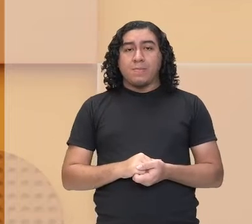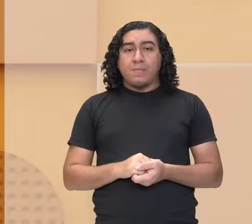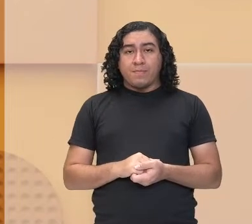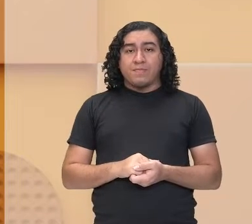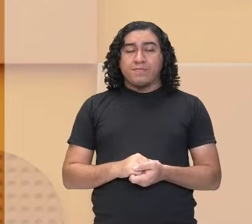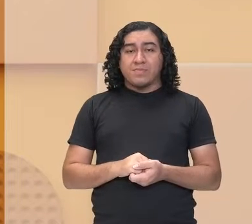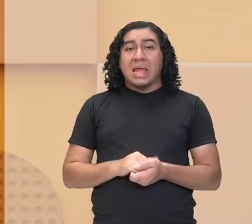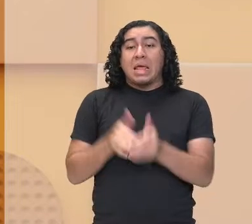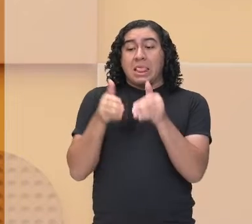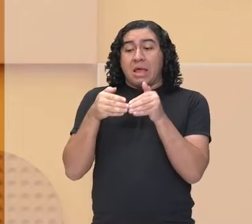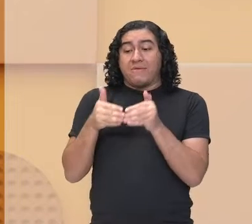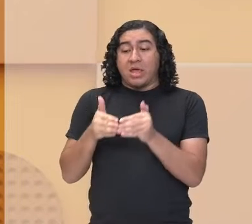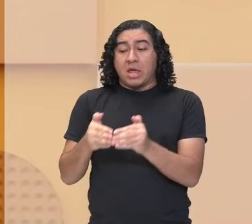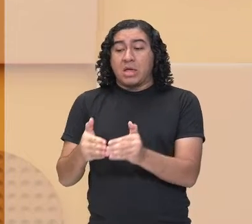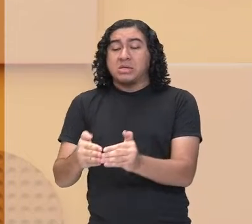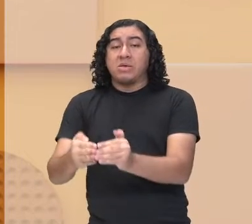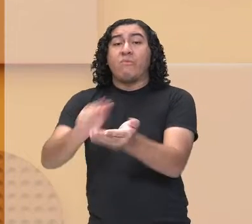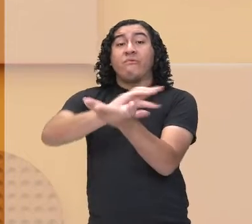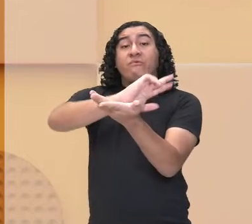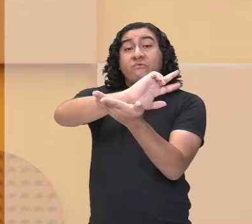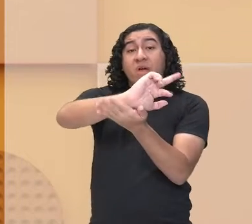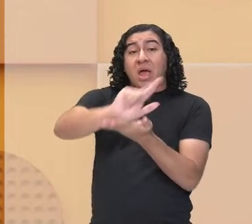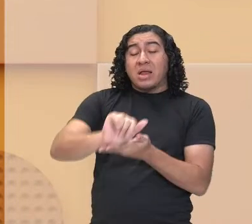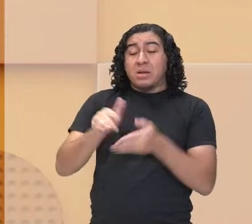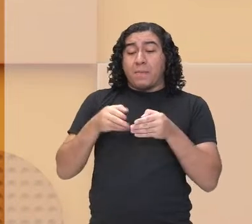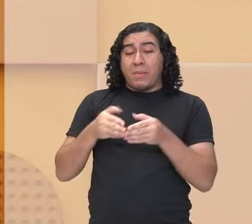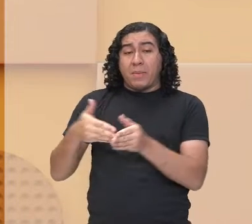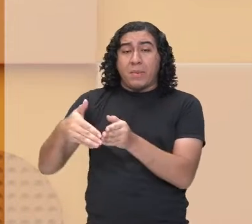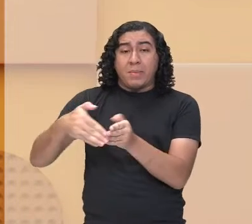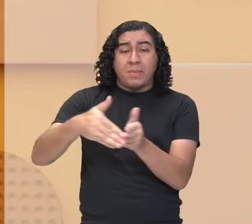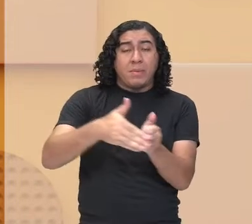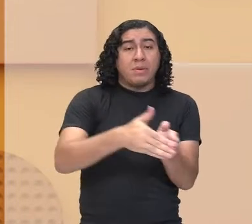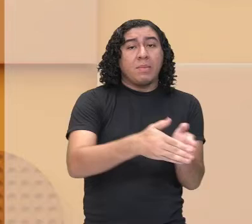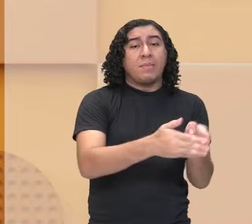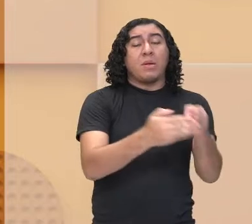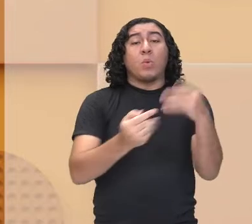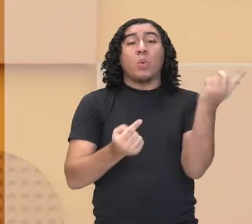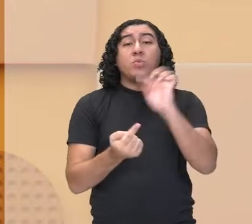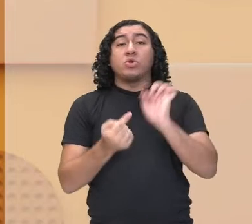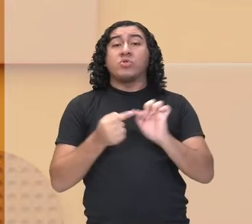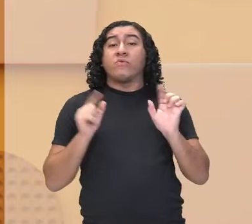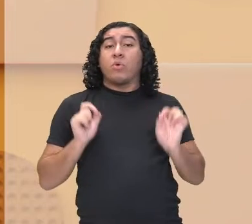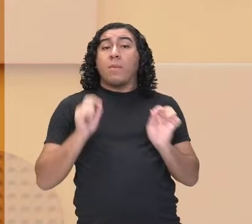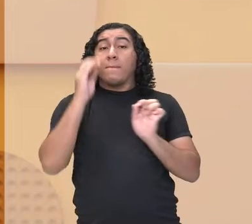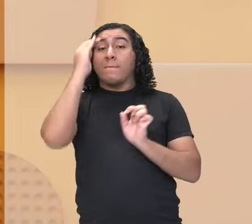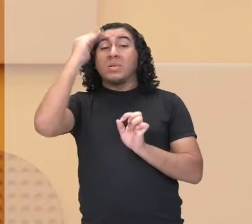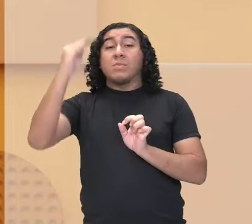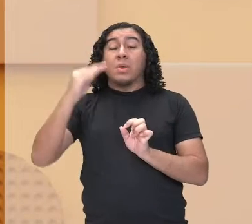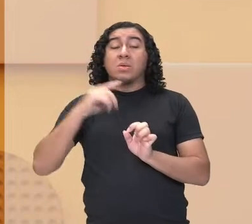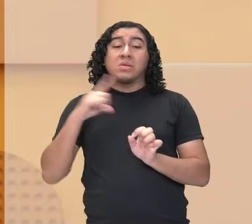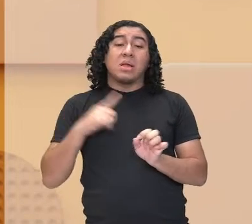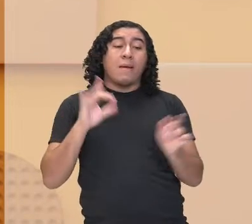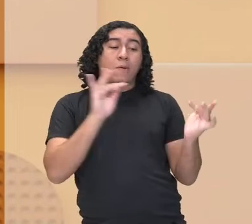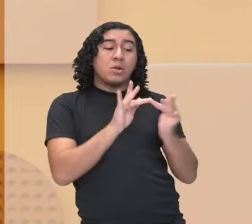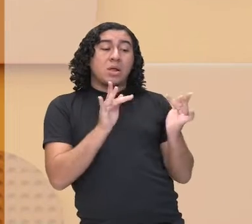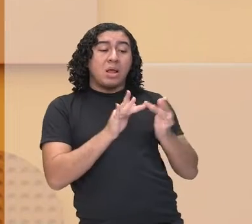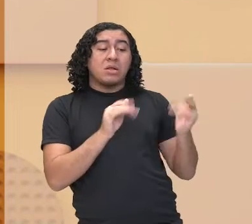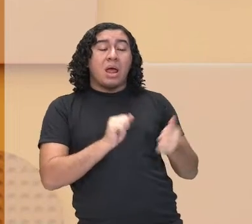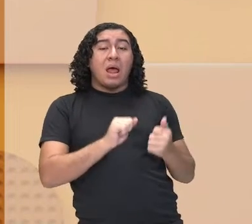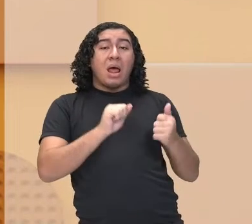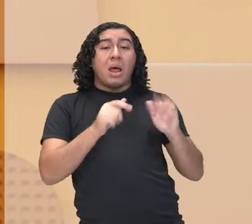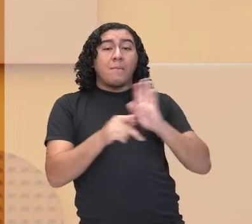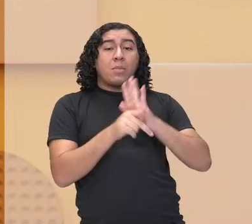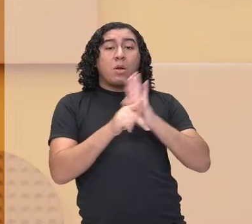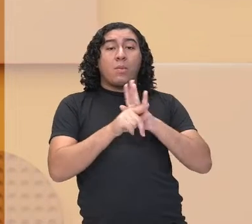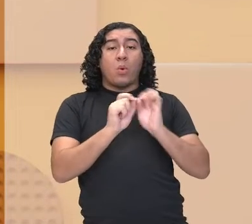Grandes Navegações. É um conjunto de expedições marítimas que tinha como objetivo principal chegar até a Ásia, chegar